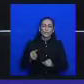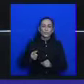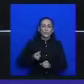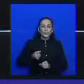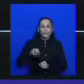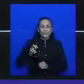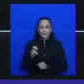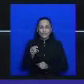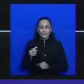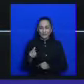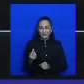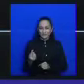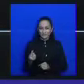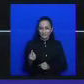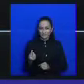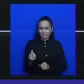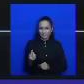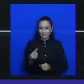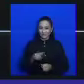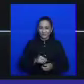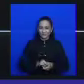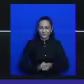Número 51.